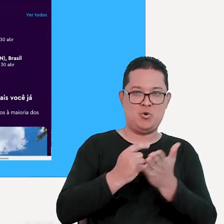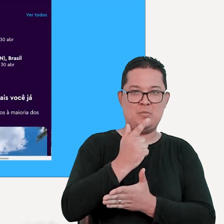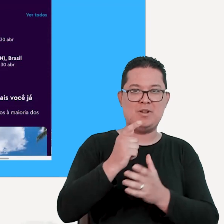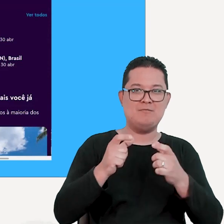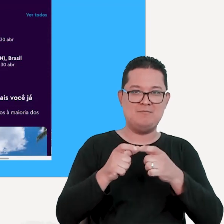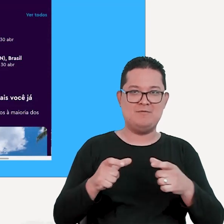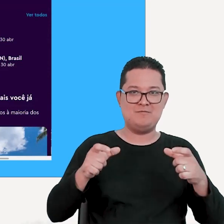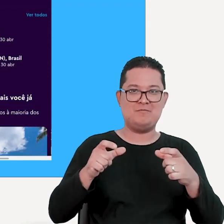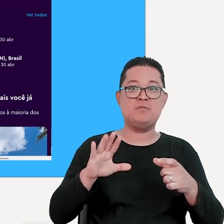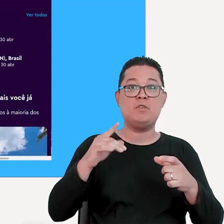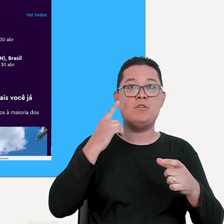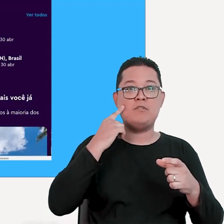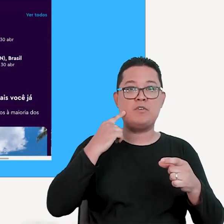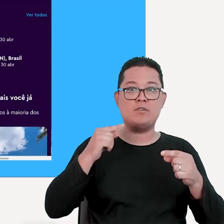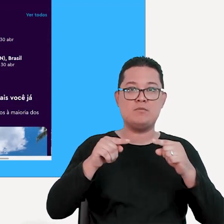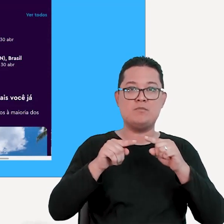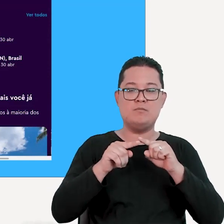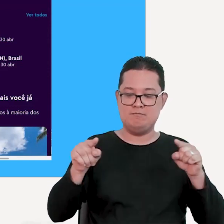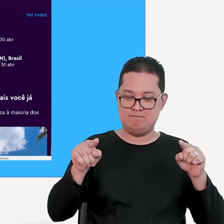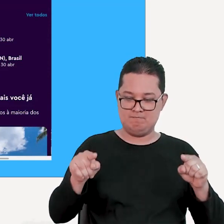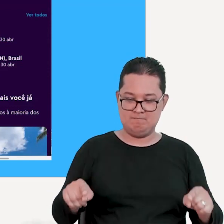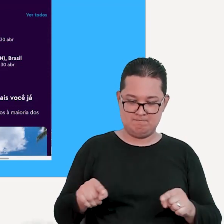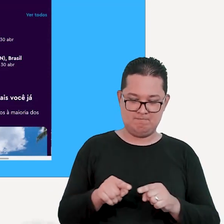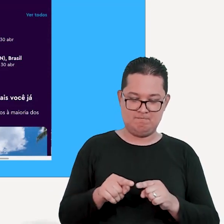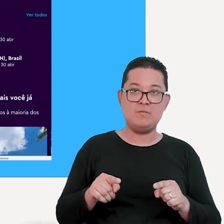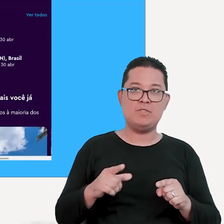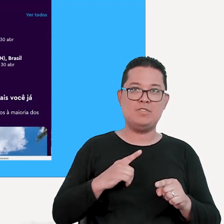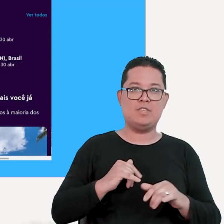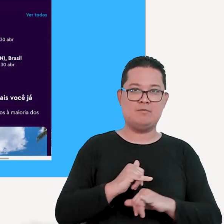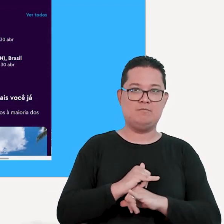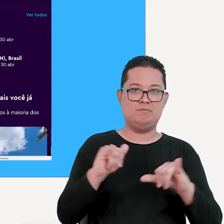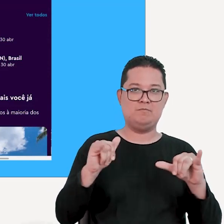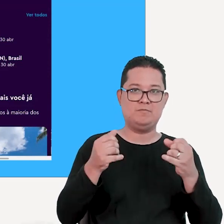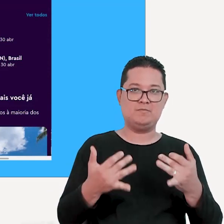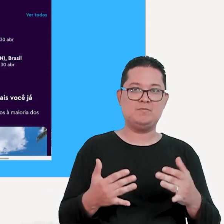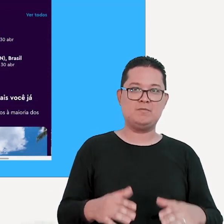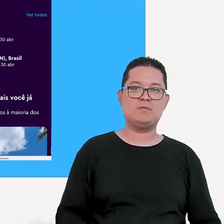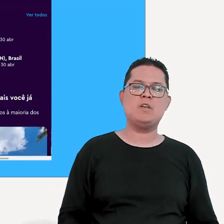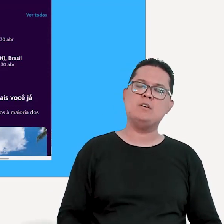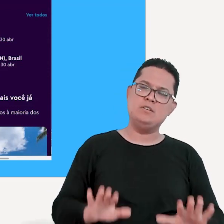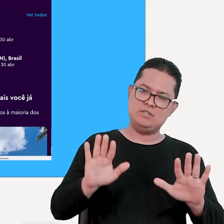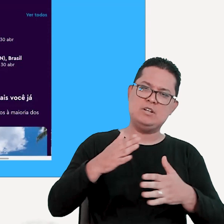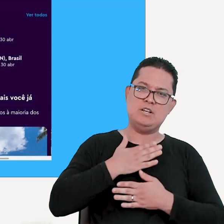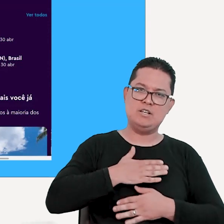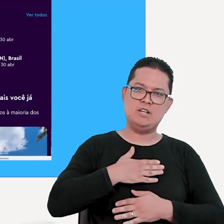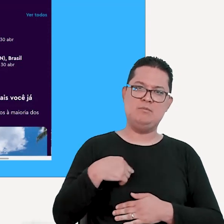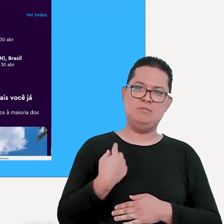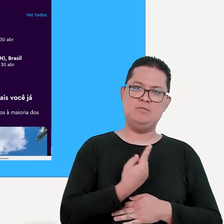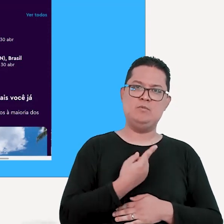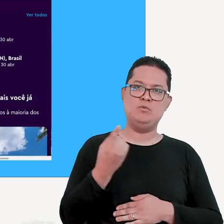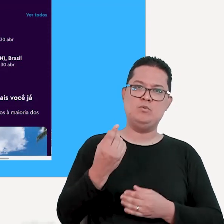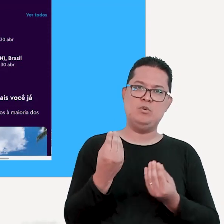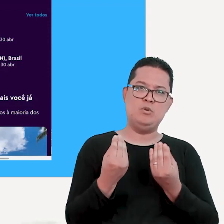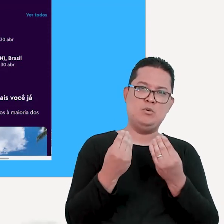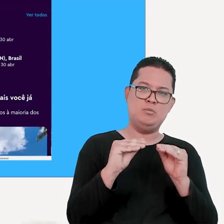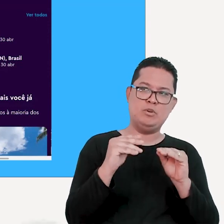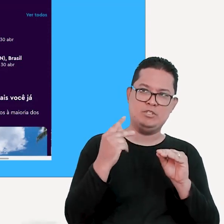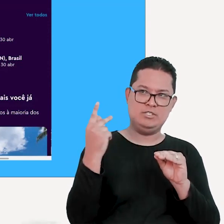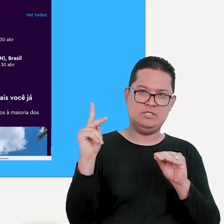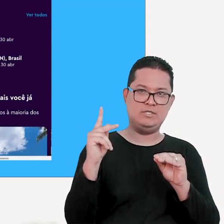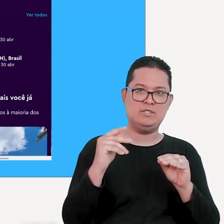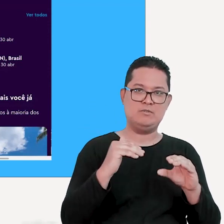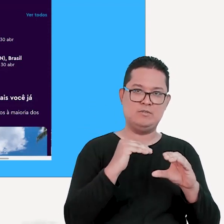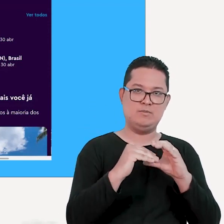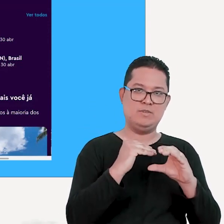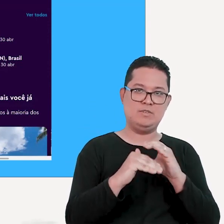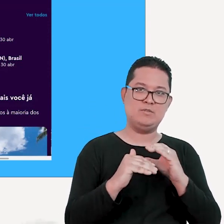do meio. A gente tem uma mensagem que fala assim: deixe com a gente, conecte seu e-mail e adicionaremos novas reservas